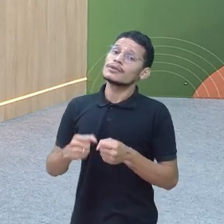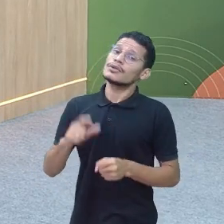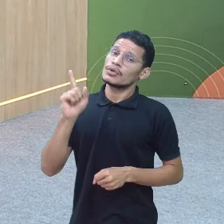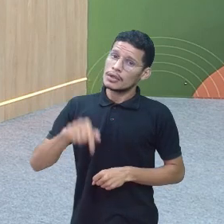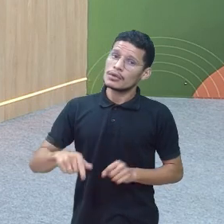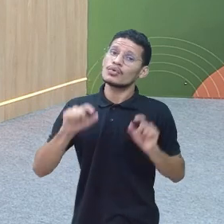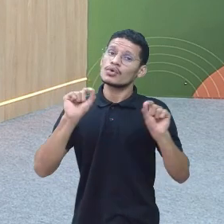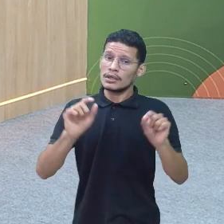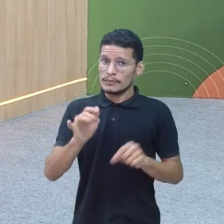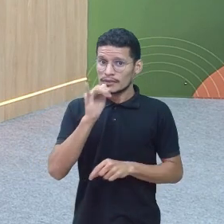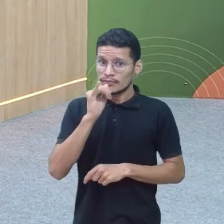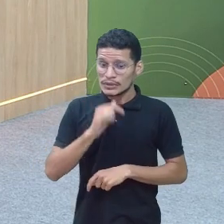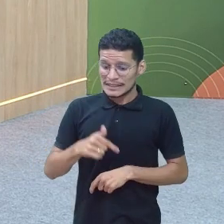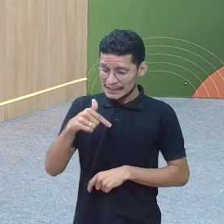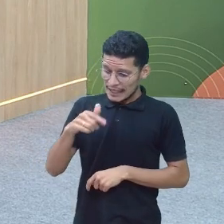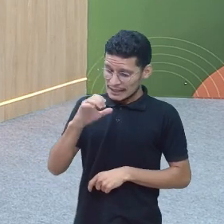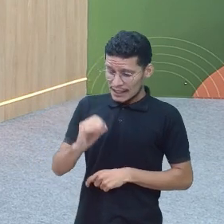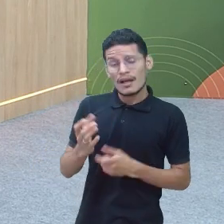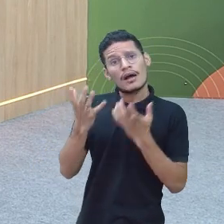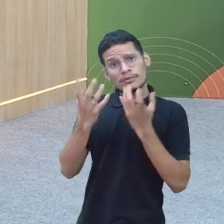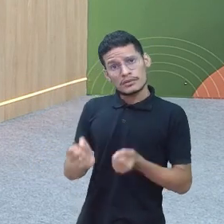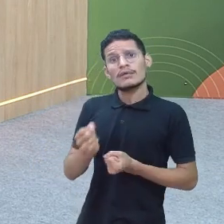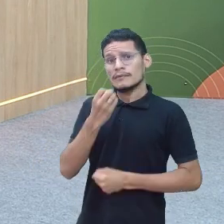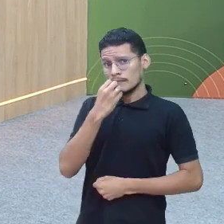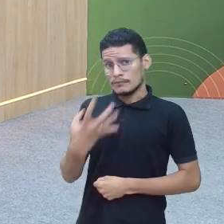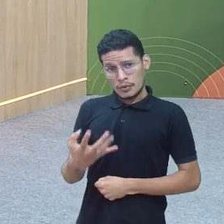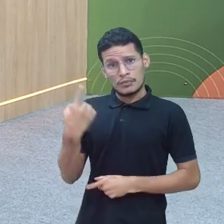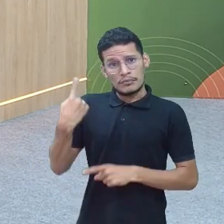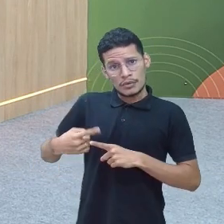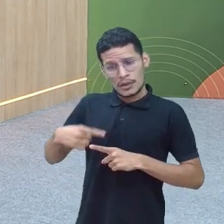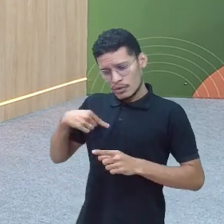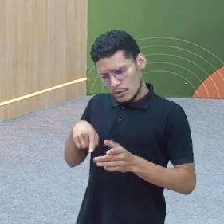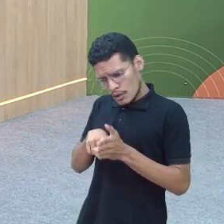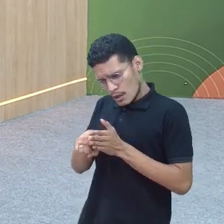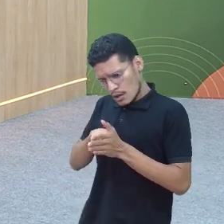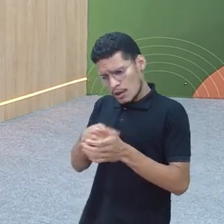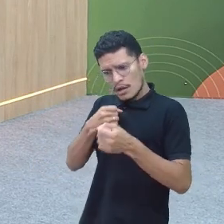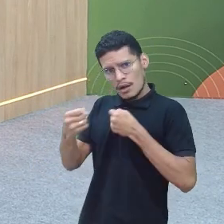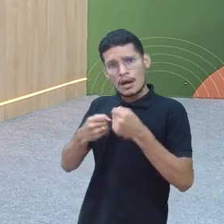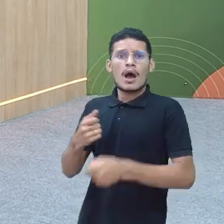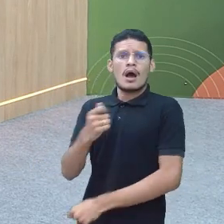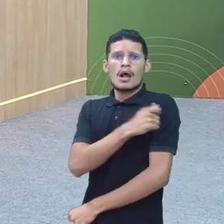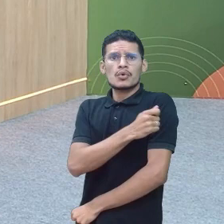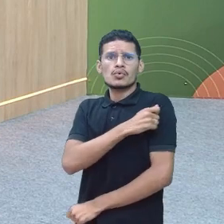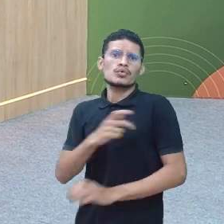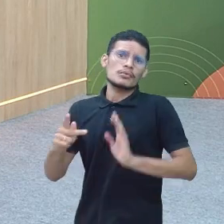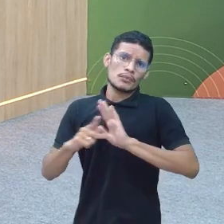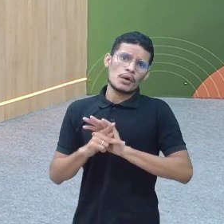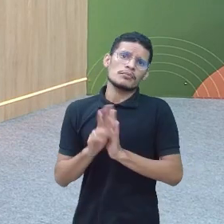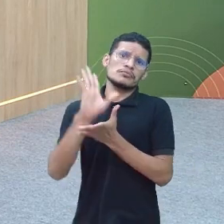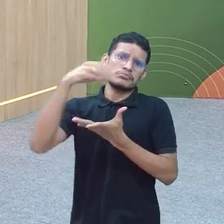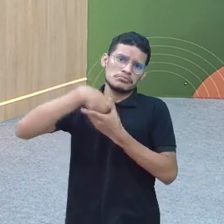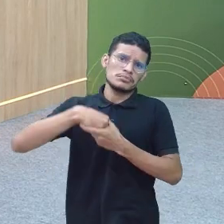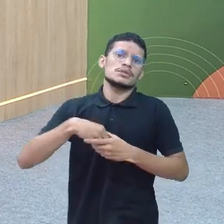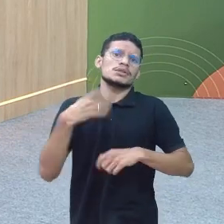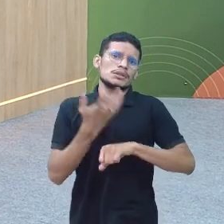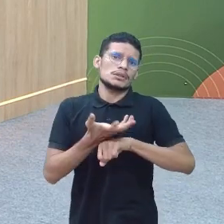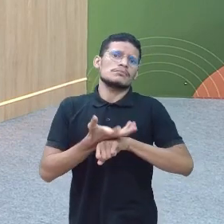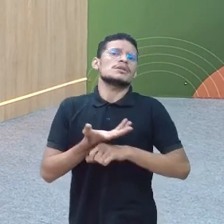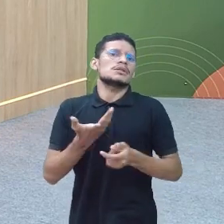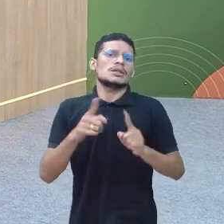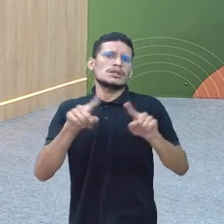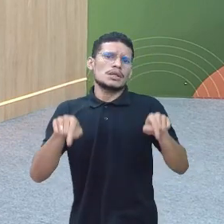gente acha 70 um número aceitável, porque eu posso entrevistar os alunos de uma série apenas, todos os alunos do 7º